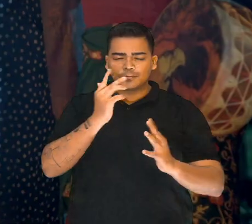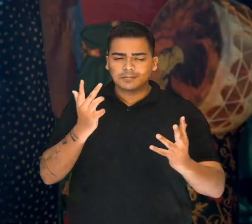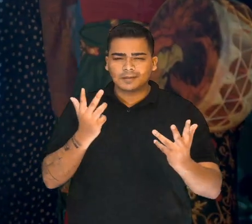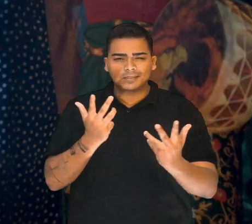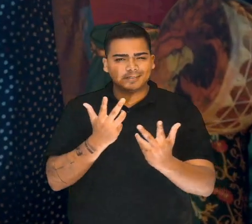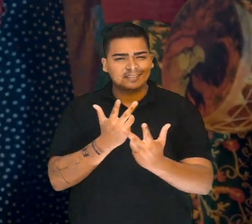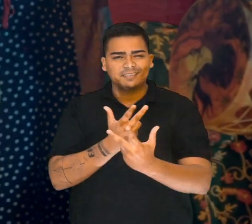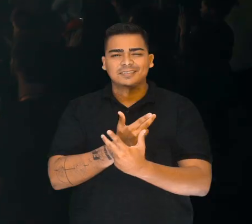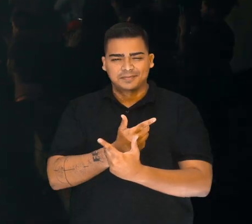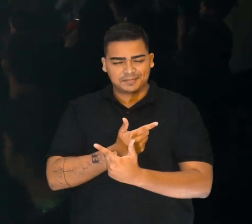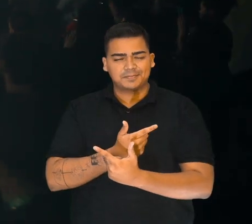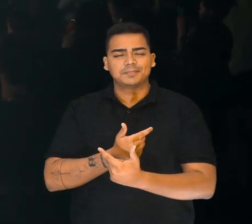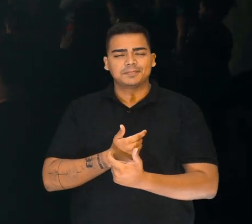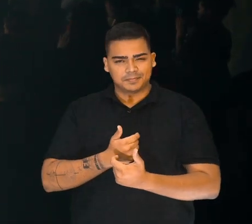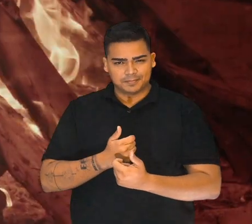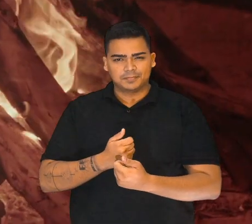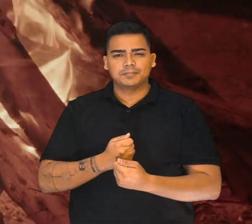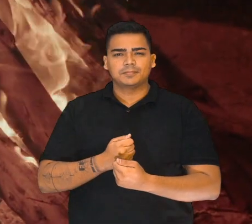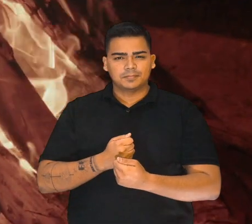seja cativante.